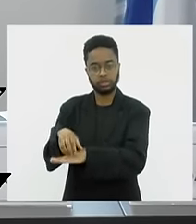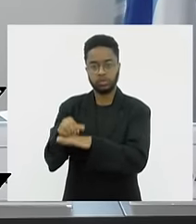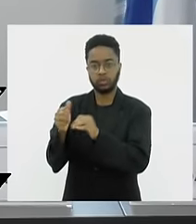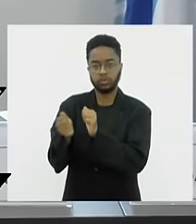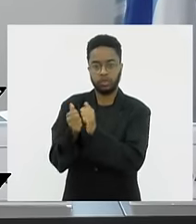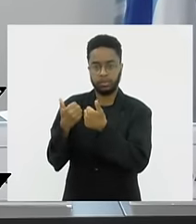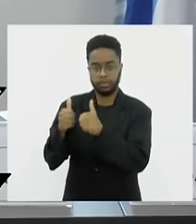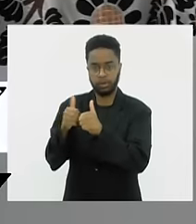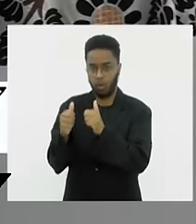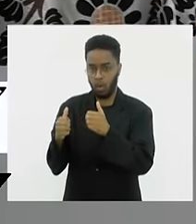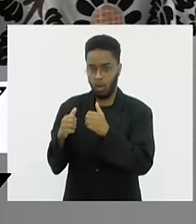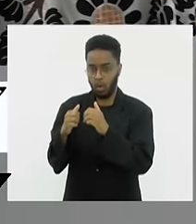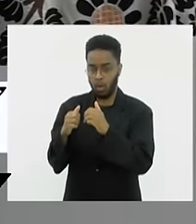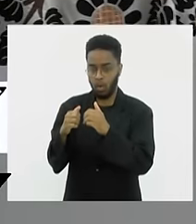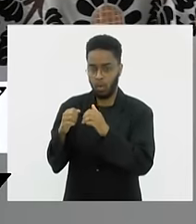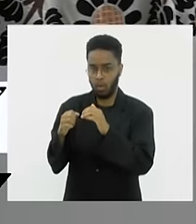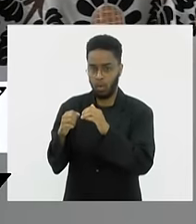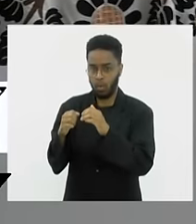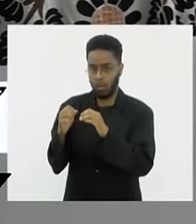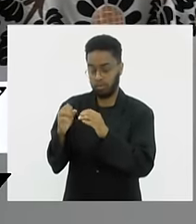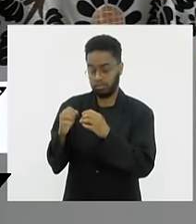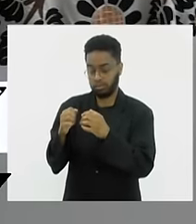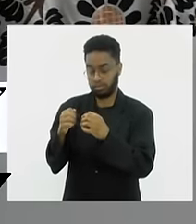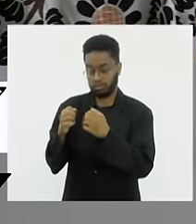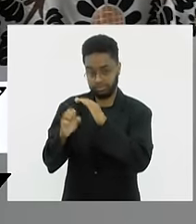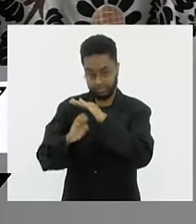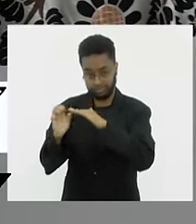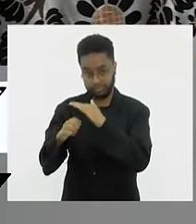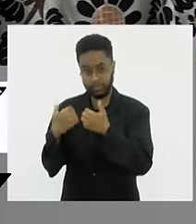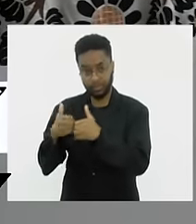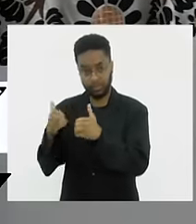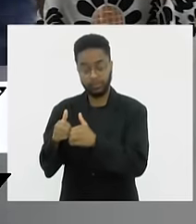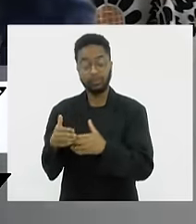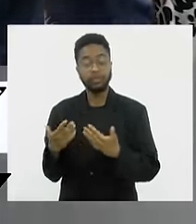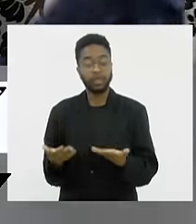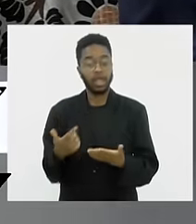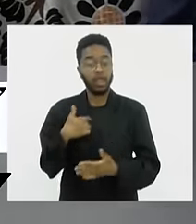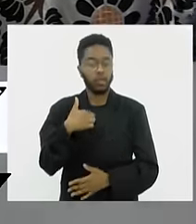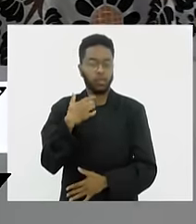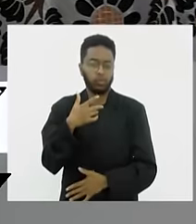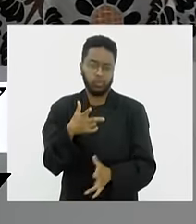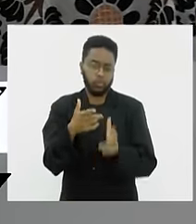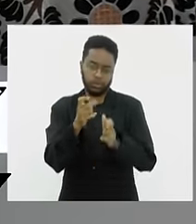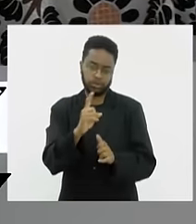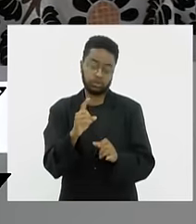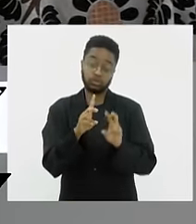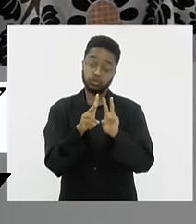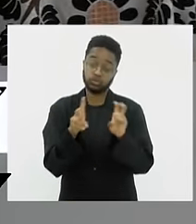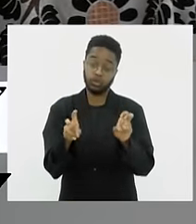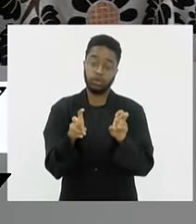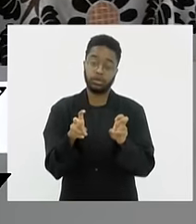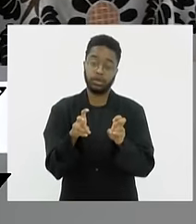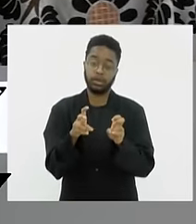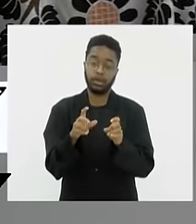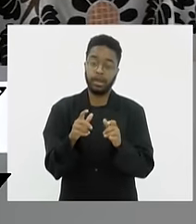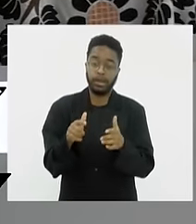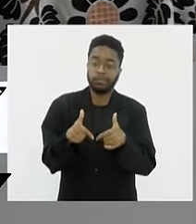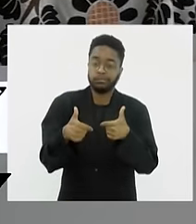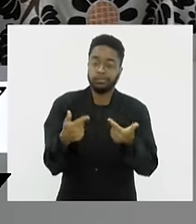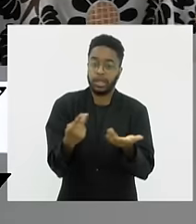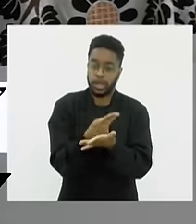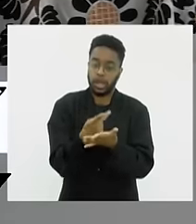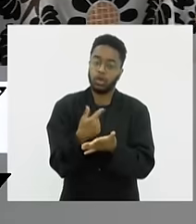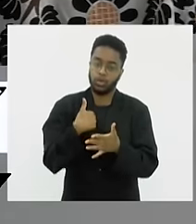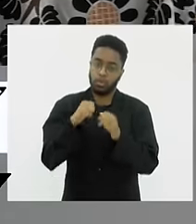empresas de ônibus? Deputado, eu não entendo dessa maneira. Em relação às infrações, eu posso puxar todas as infrações dos últimos